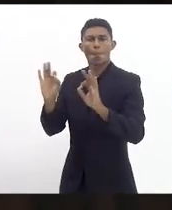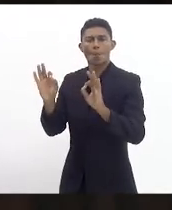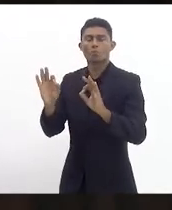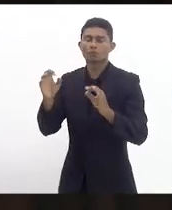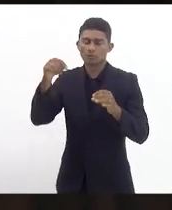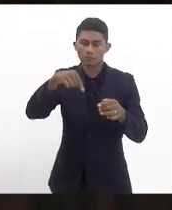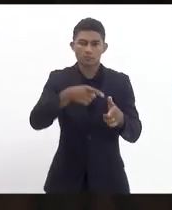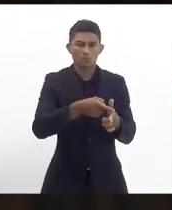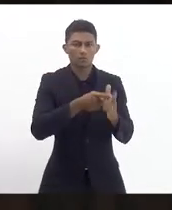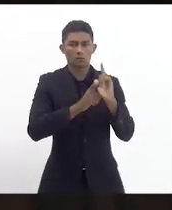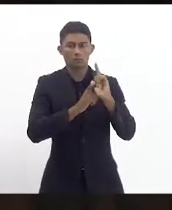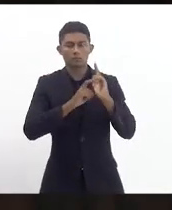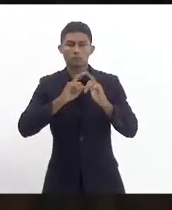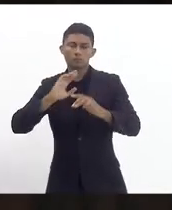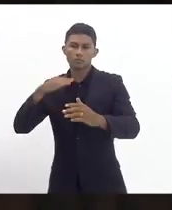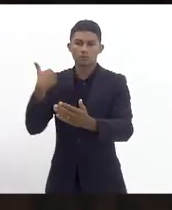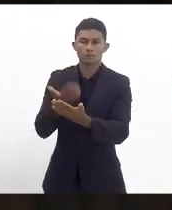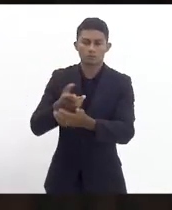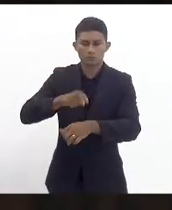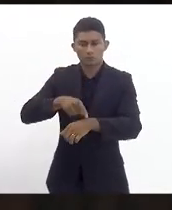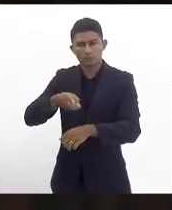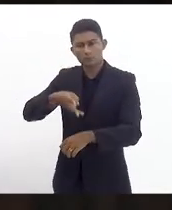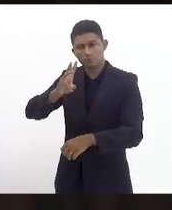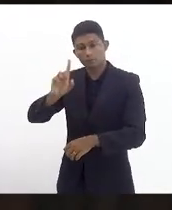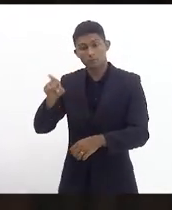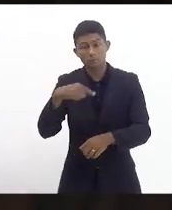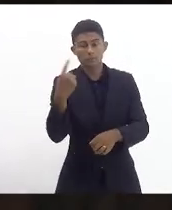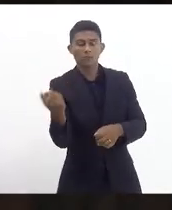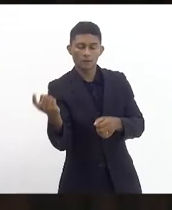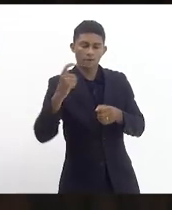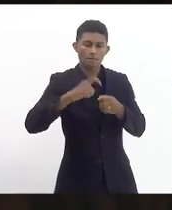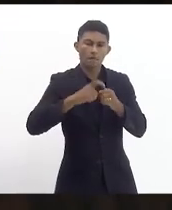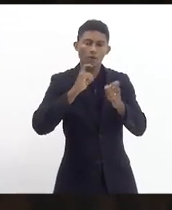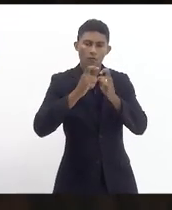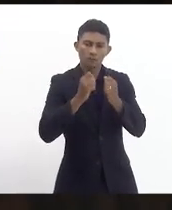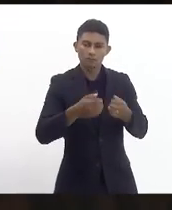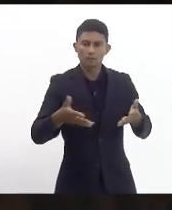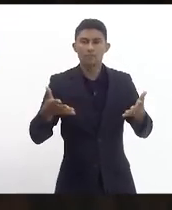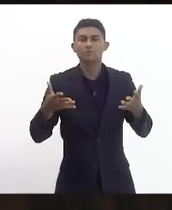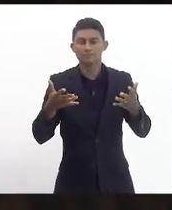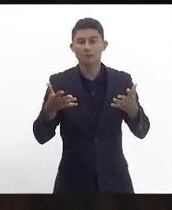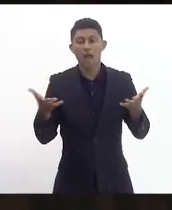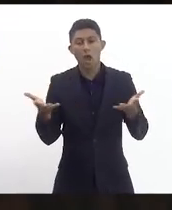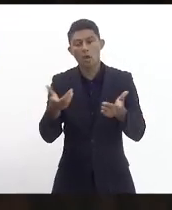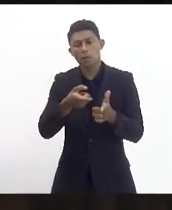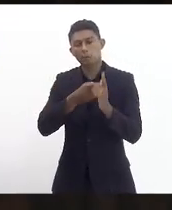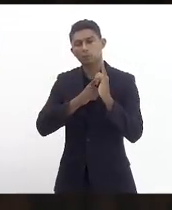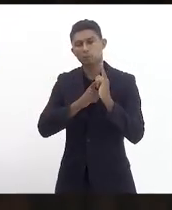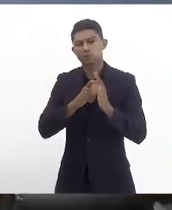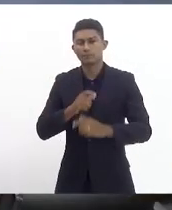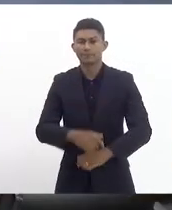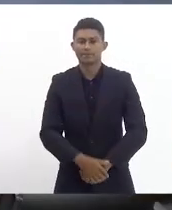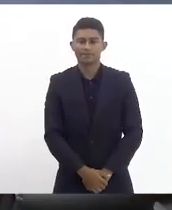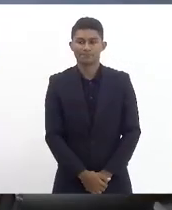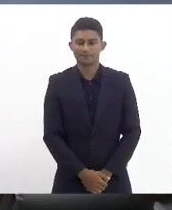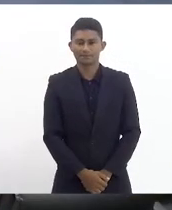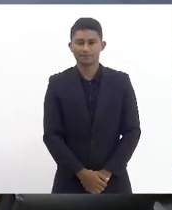presidência suspende o trabalho até às 15horas quando retornaremos com a ordem do dia está suspensa a sessão